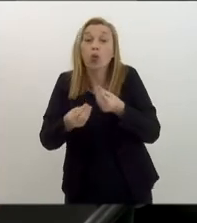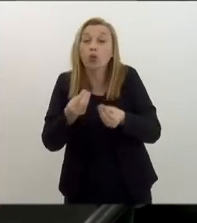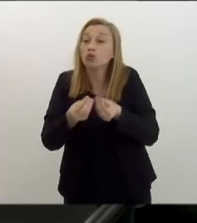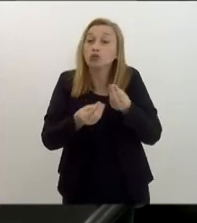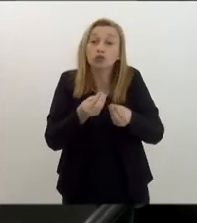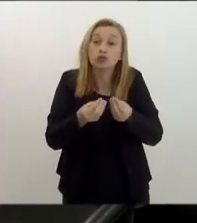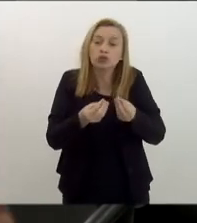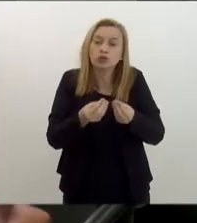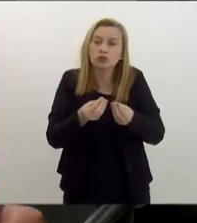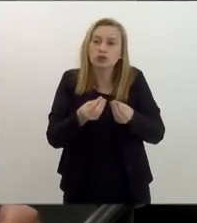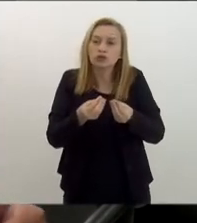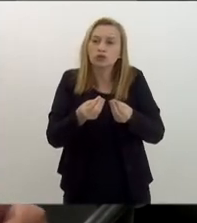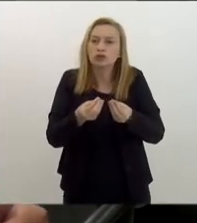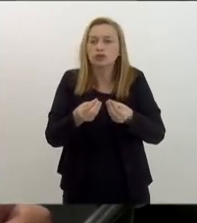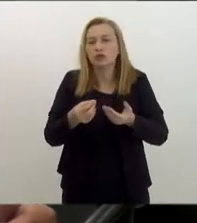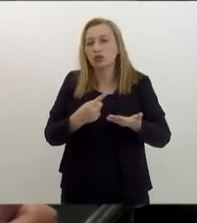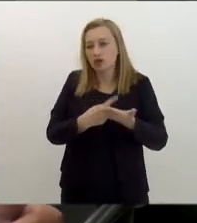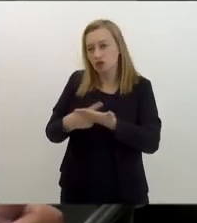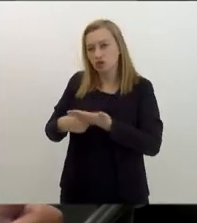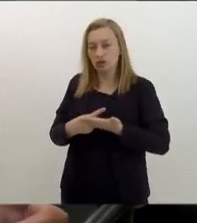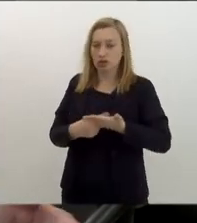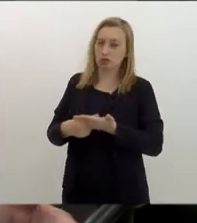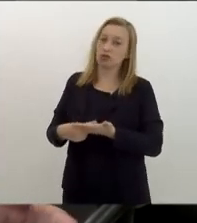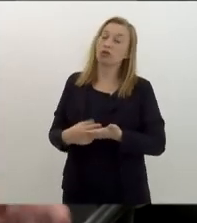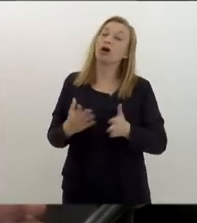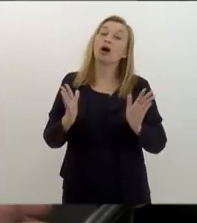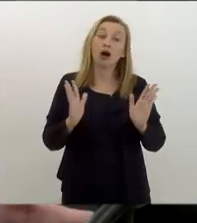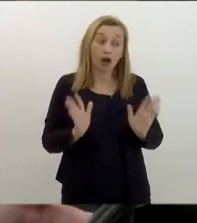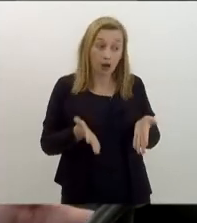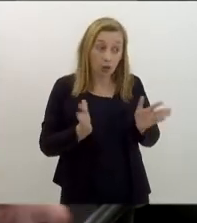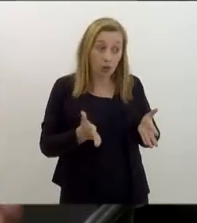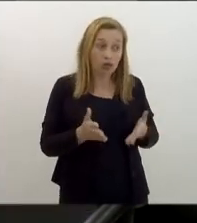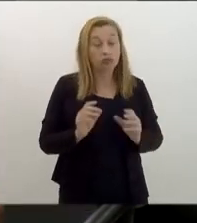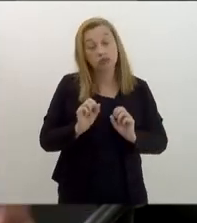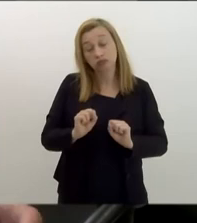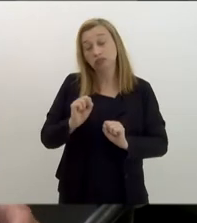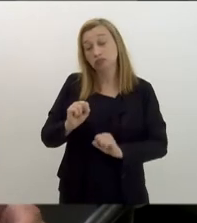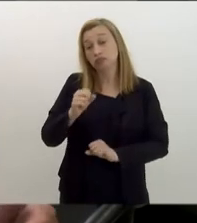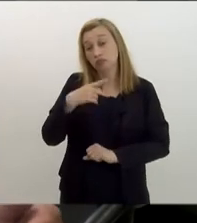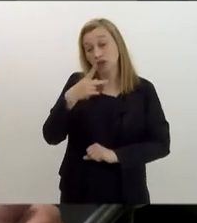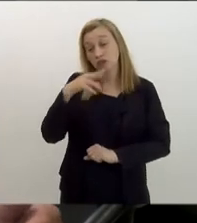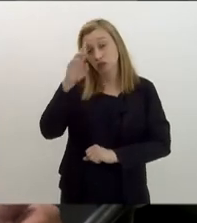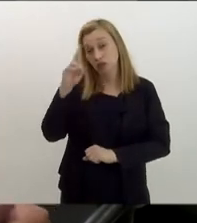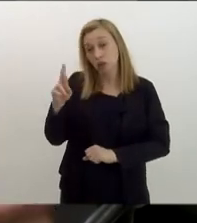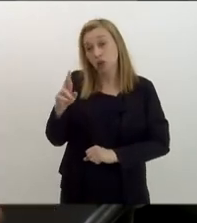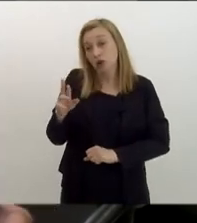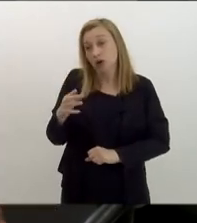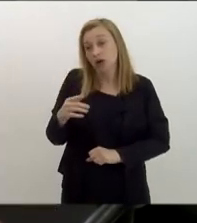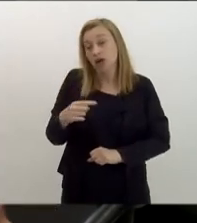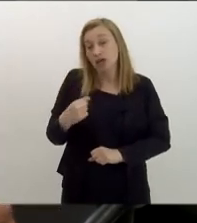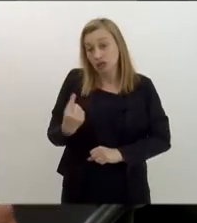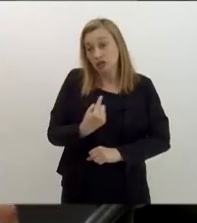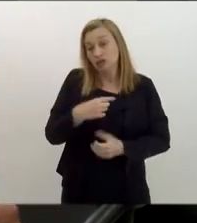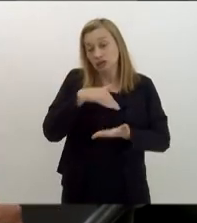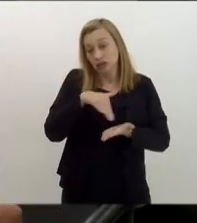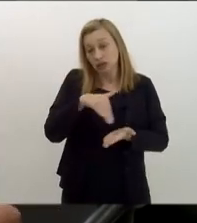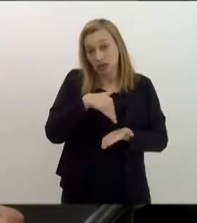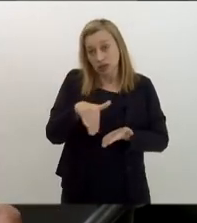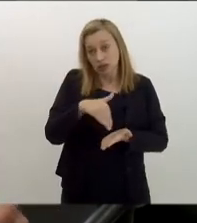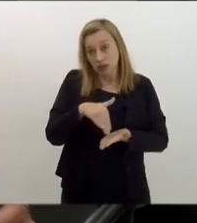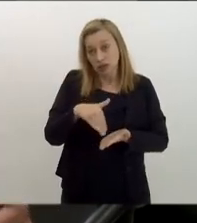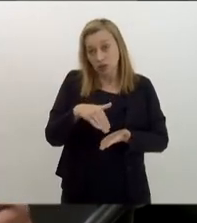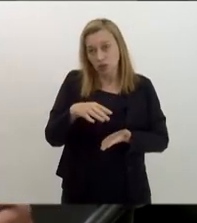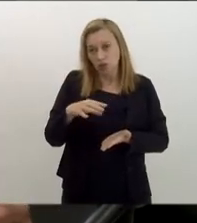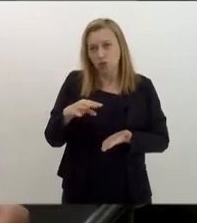foi e faz tratativas e agora o que eu posso dizer ao Senhor é que na nossa secretaria